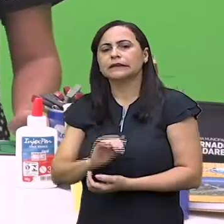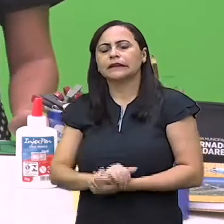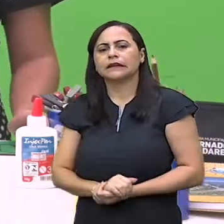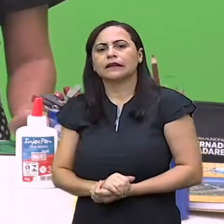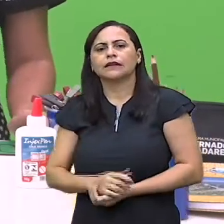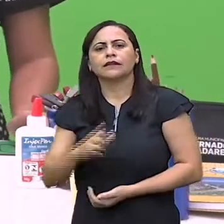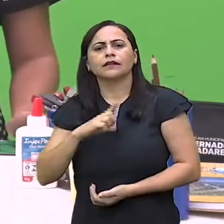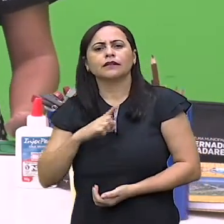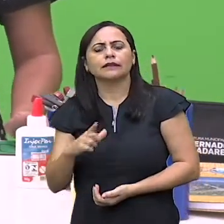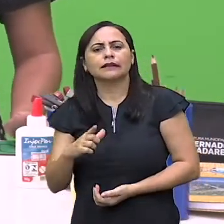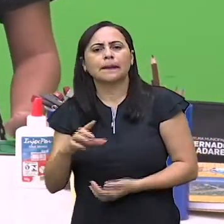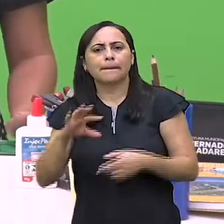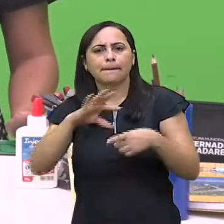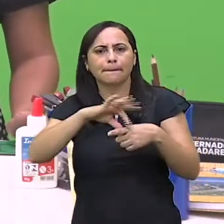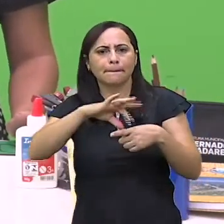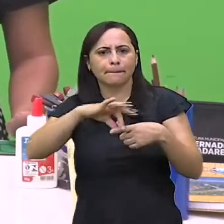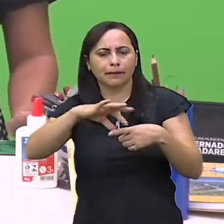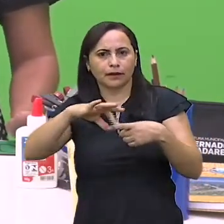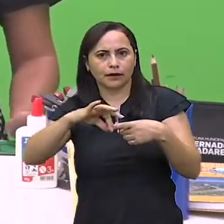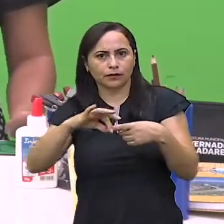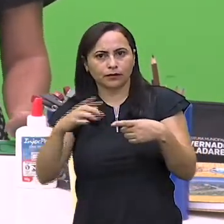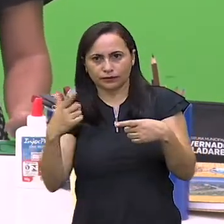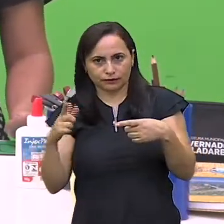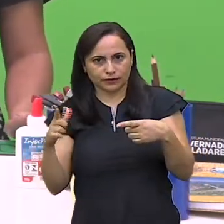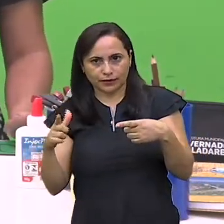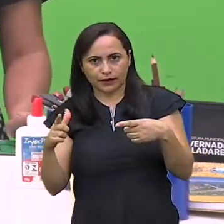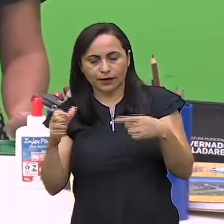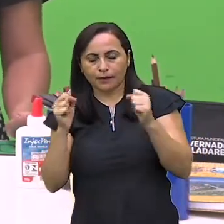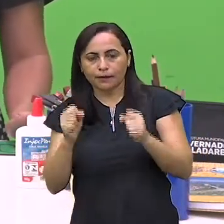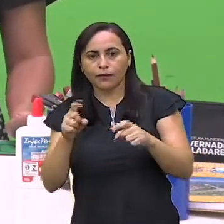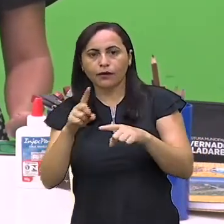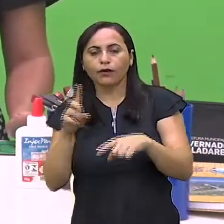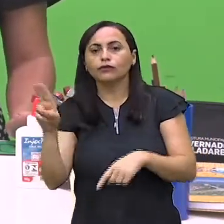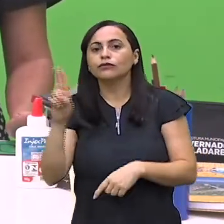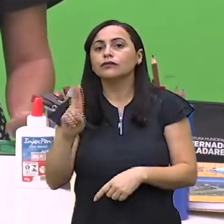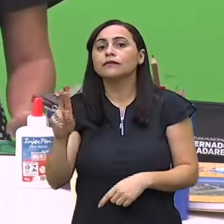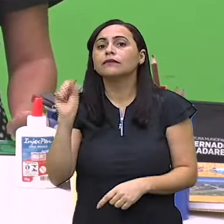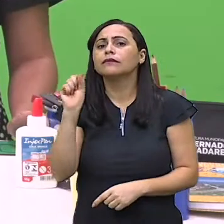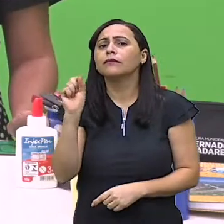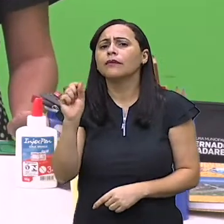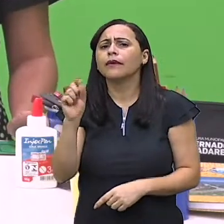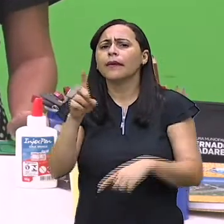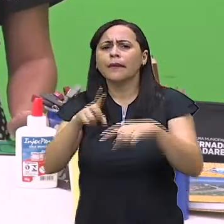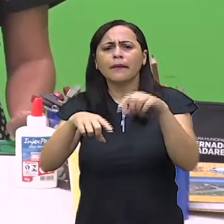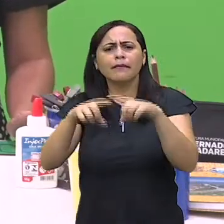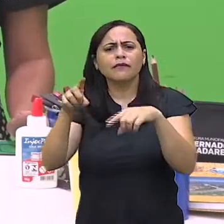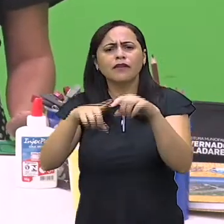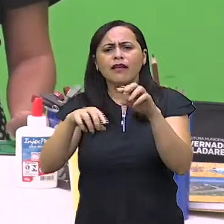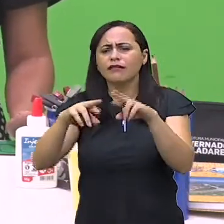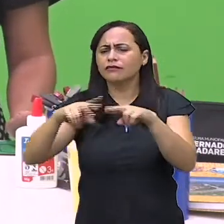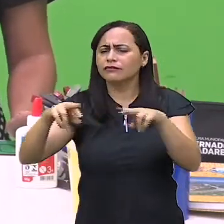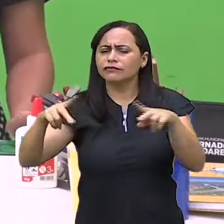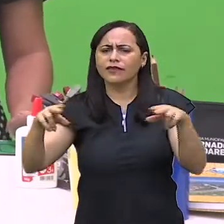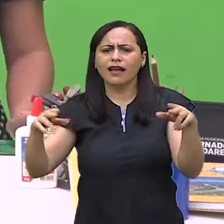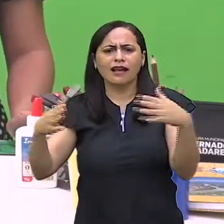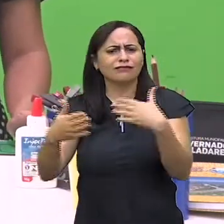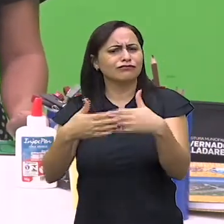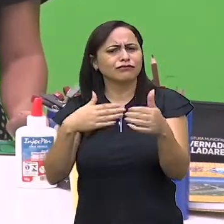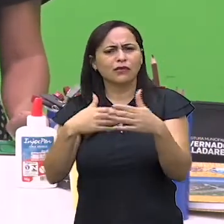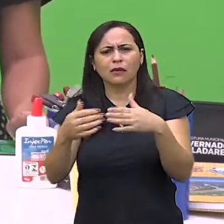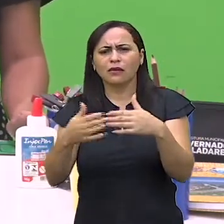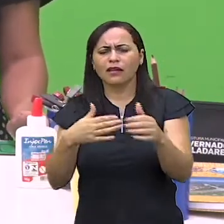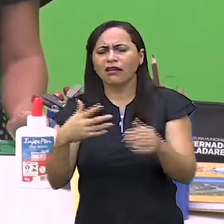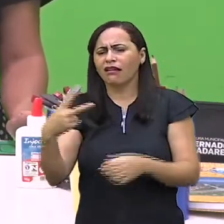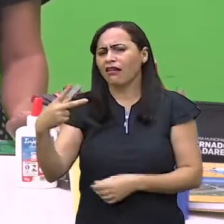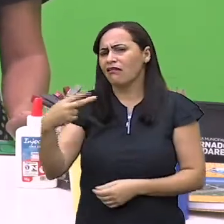pode fazer com objetos. Aqui eu tenho tampinhas. O que mais que eu tenho aqui?